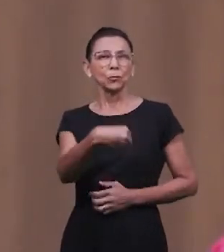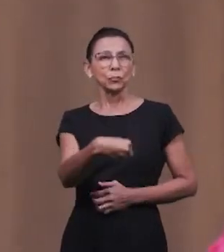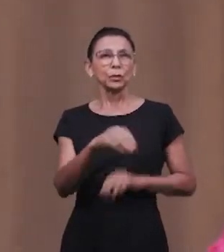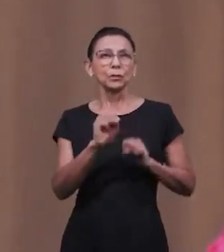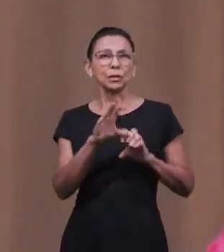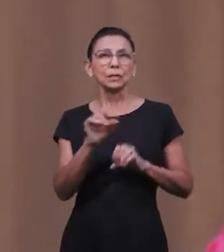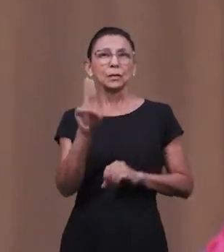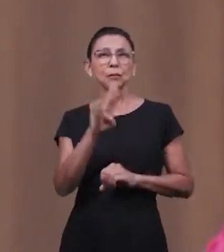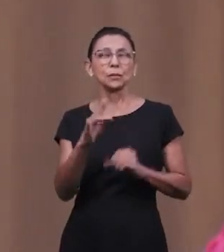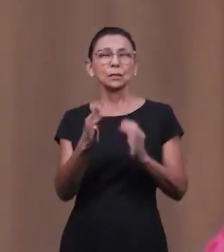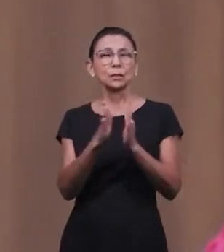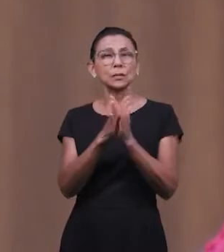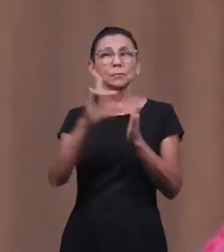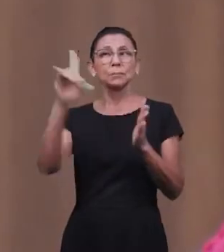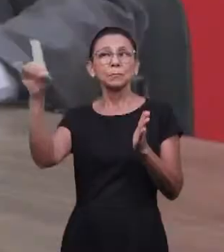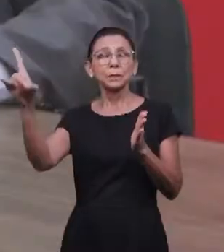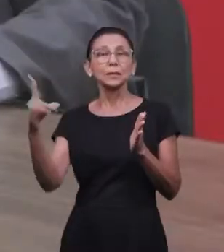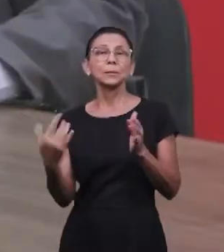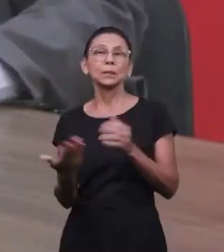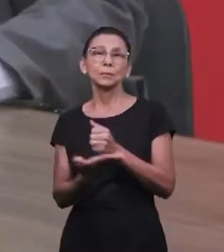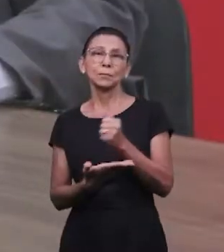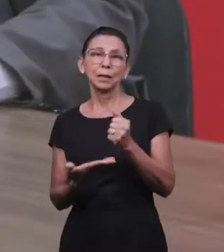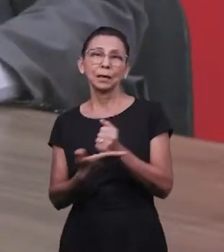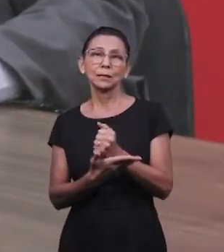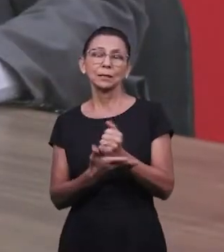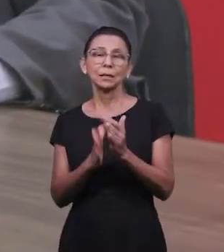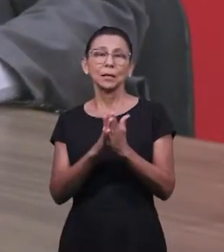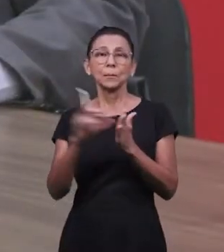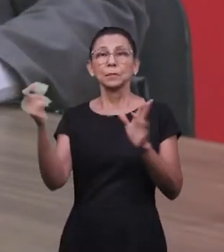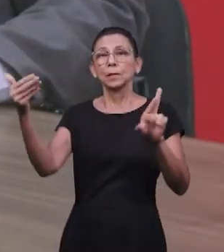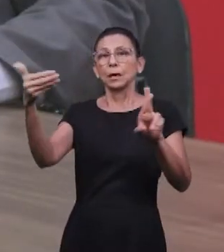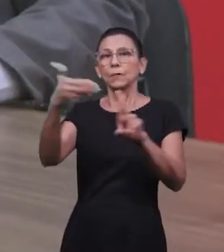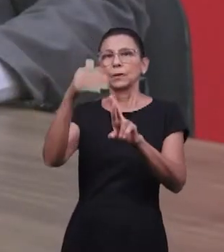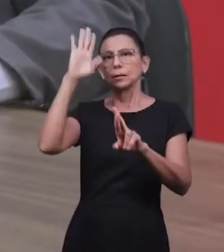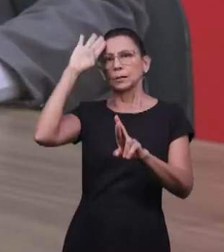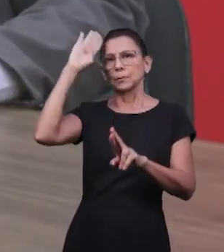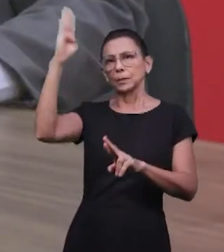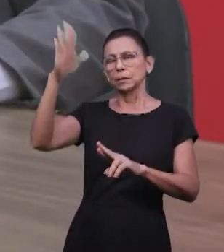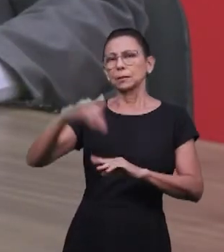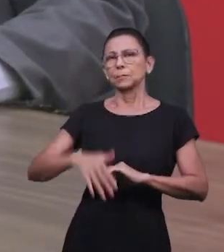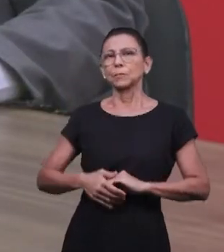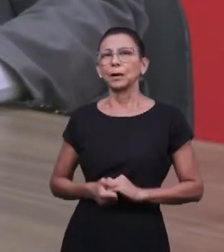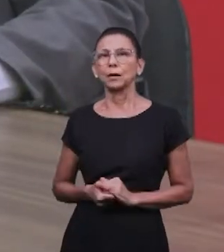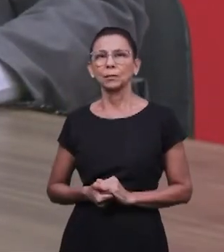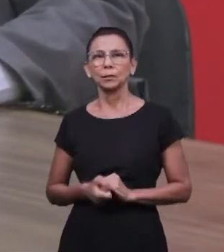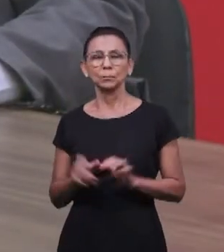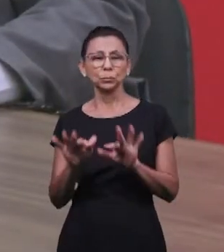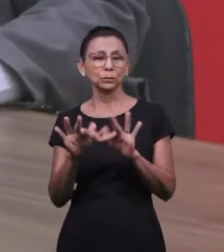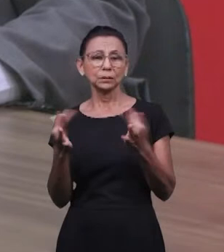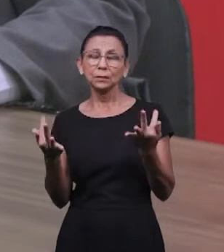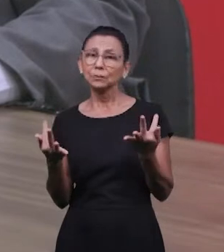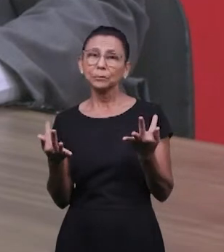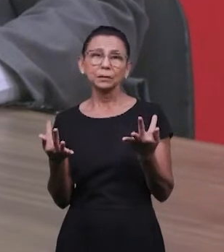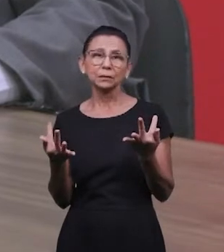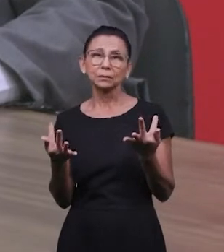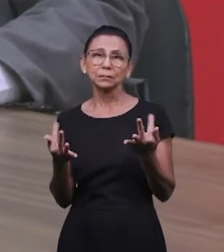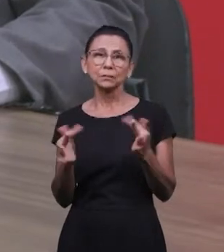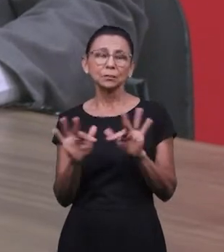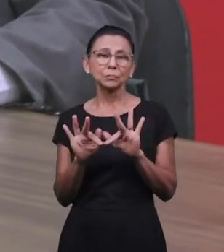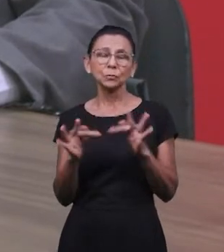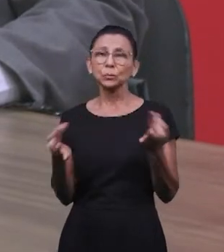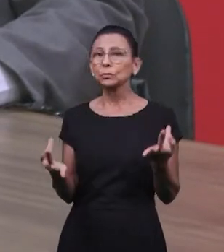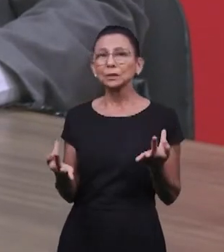a Bíblia é a nossa principal referência. A gente tem falado do simples que dá certo. O simples, leia a Bíblia todo dia. Isso não é